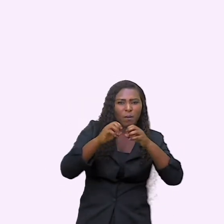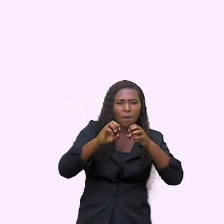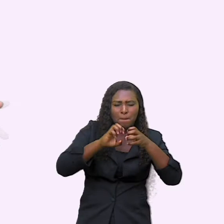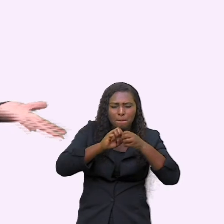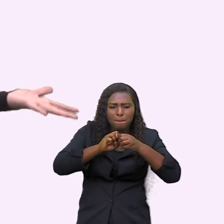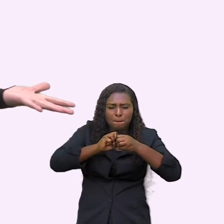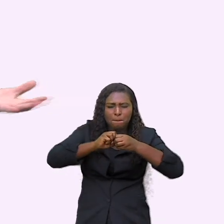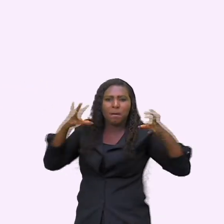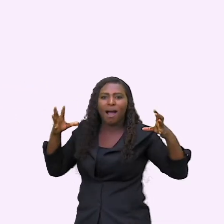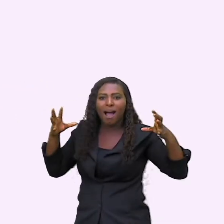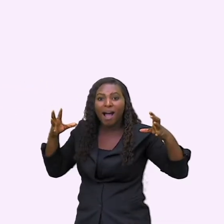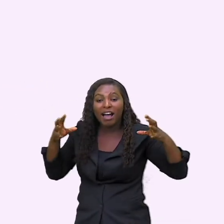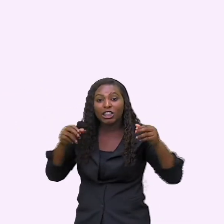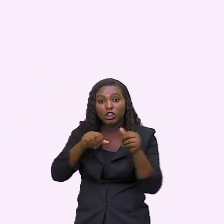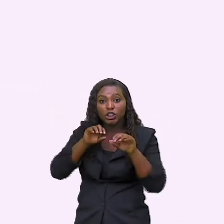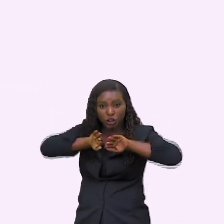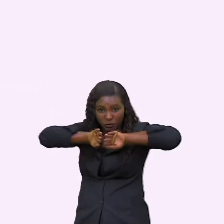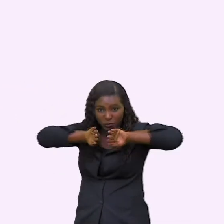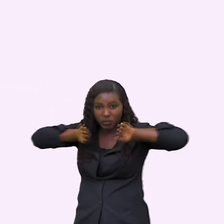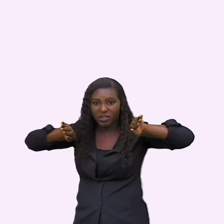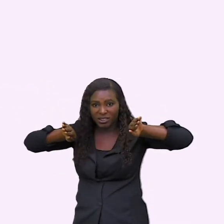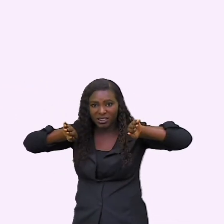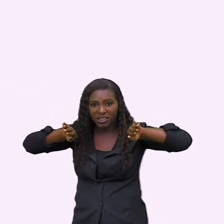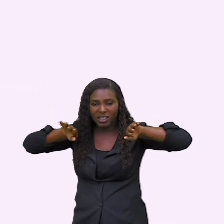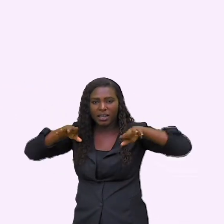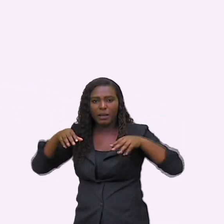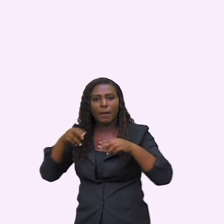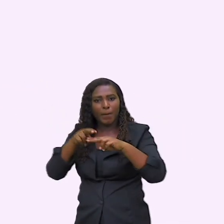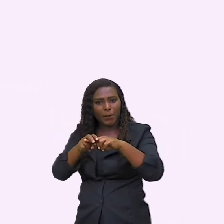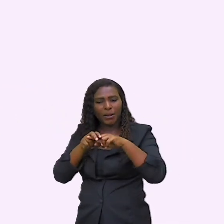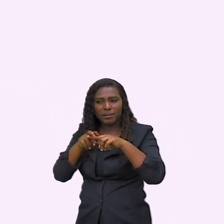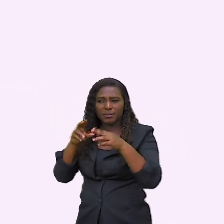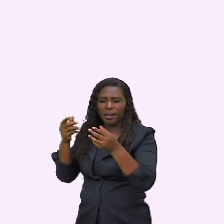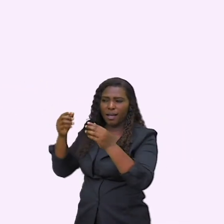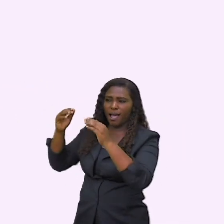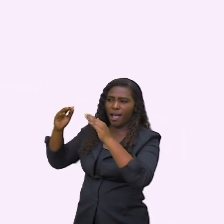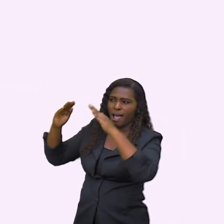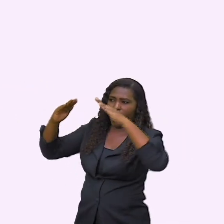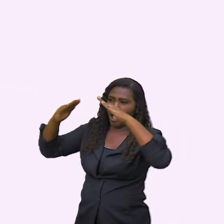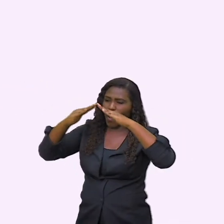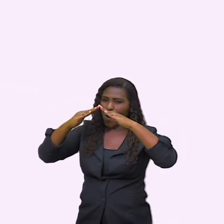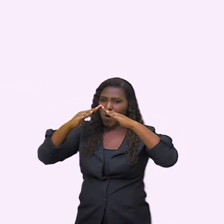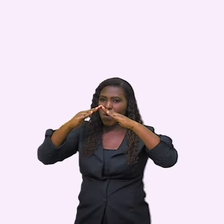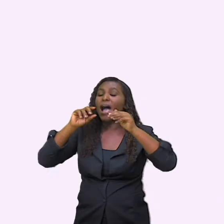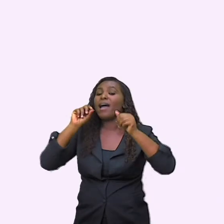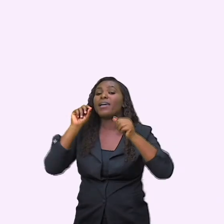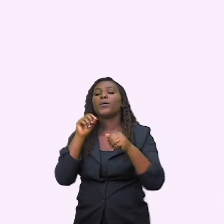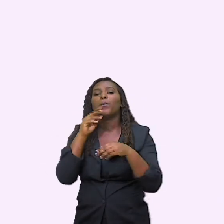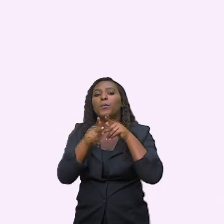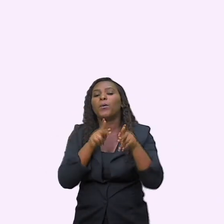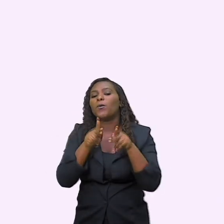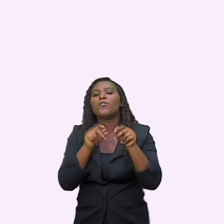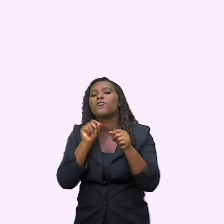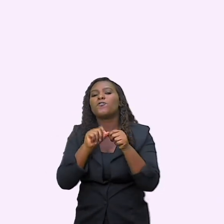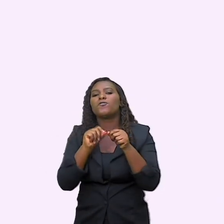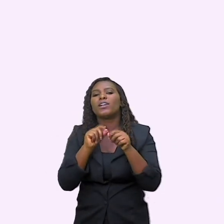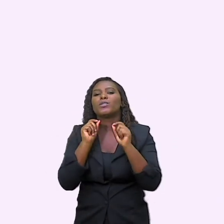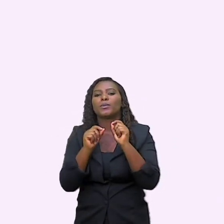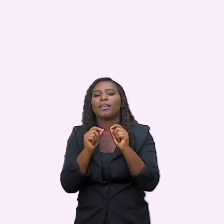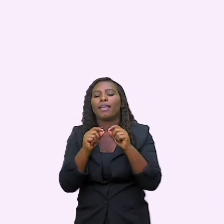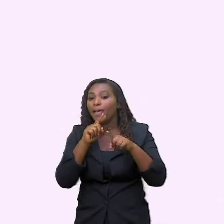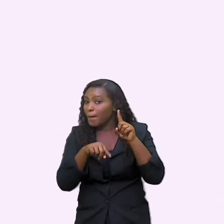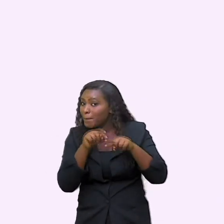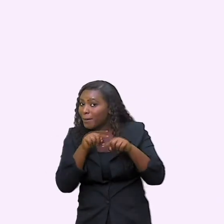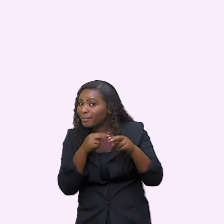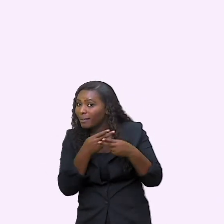semicondutores. Dessa forma, gera-se eletricidade, constituído por painéis, que são módulos e equipamentos elétricos.